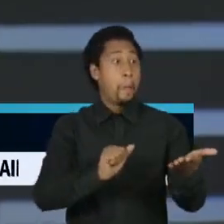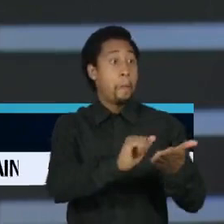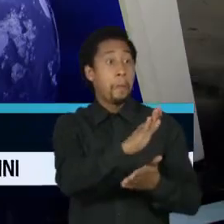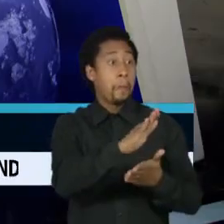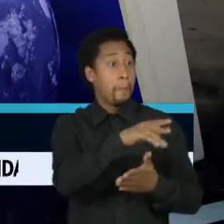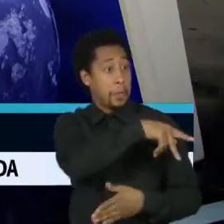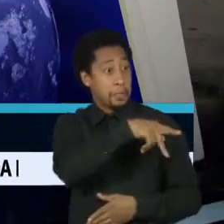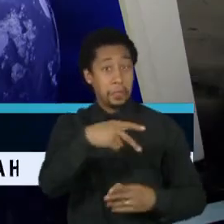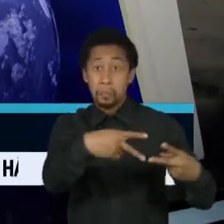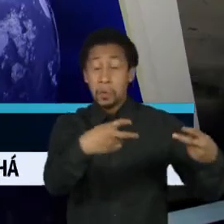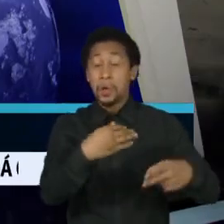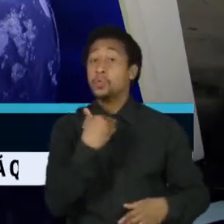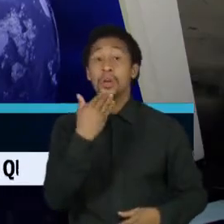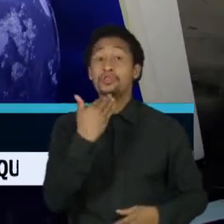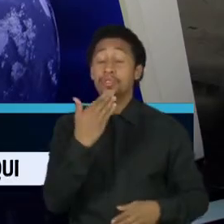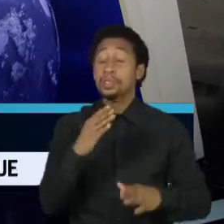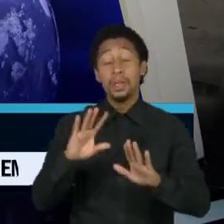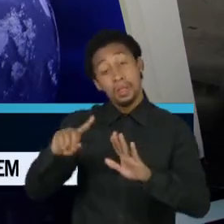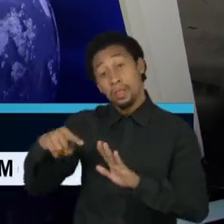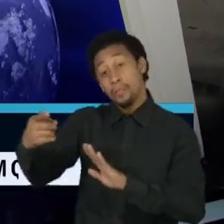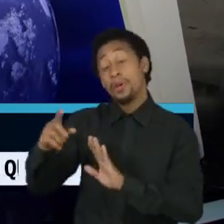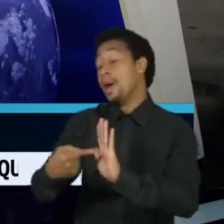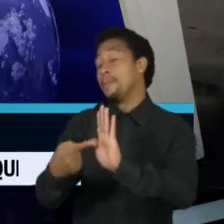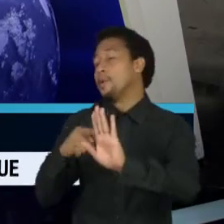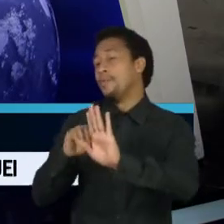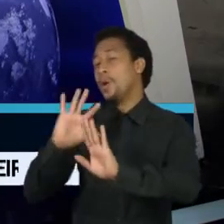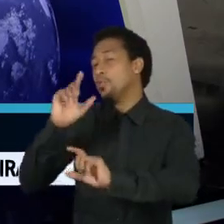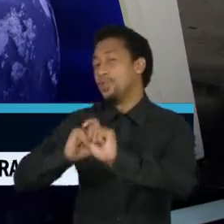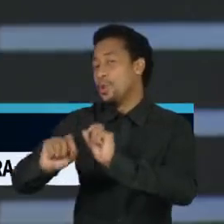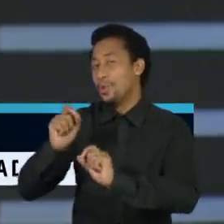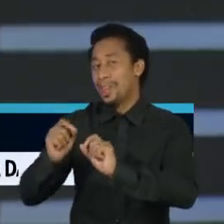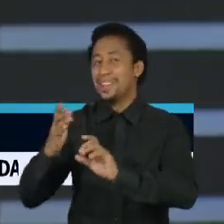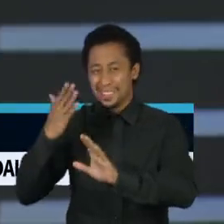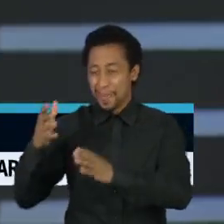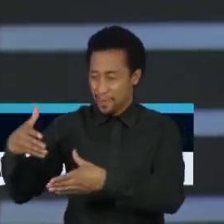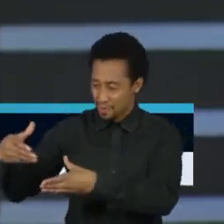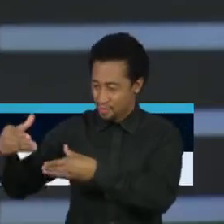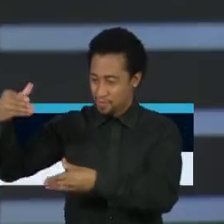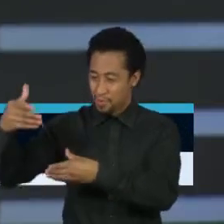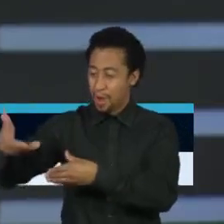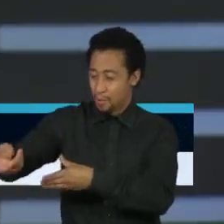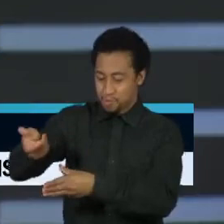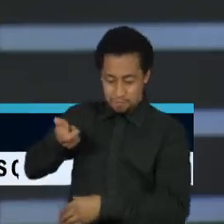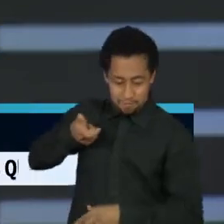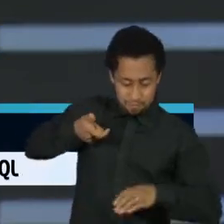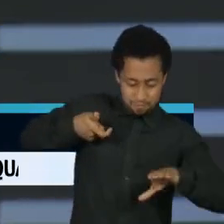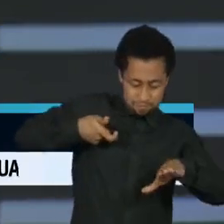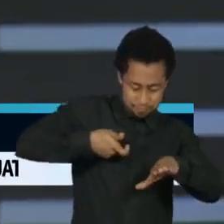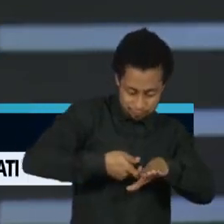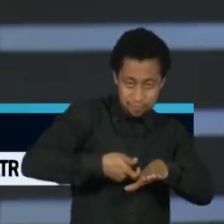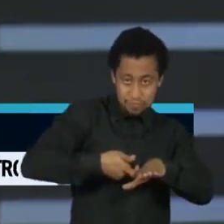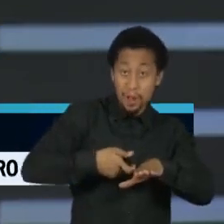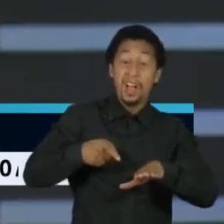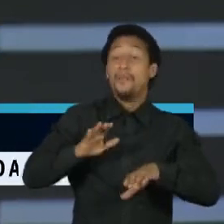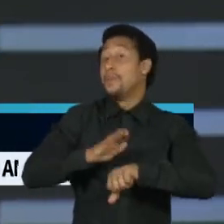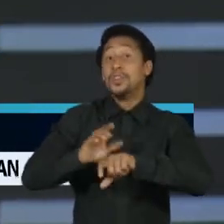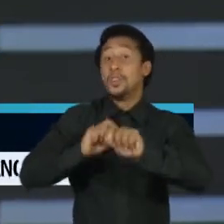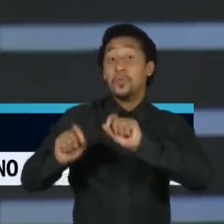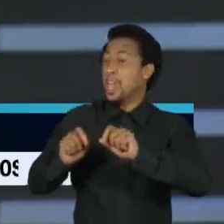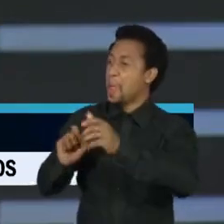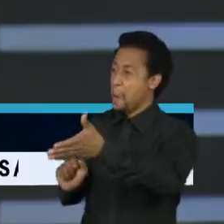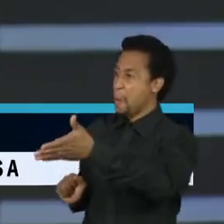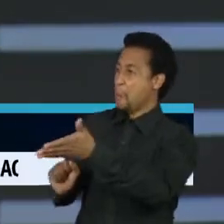não vai resolver. Só falta isso. Entendeu? Tem que ser política séria, com olho no